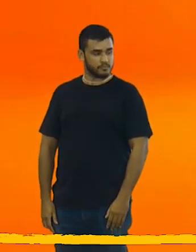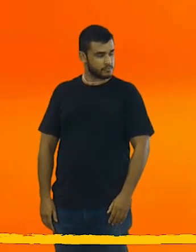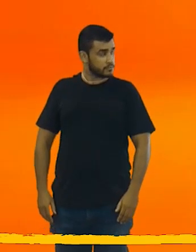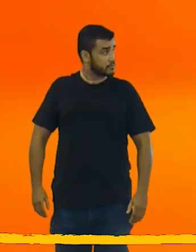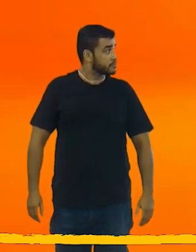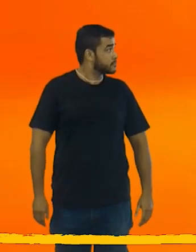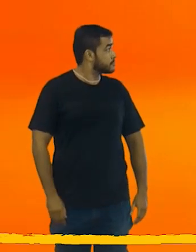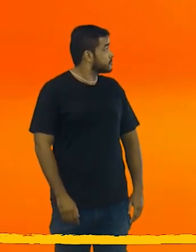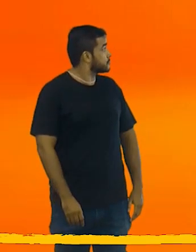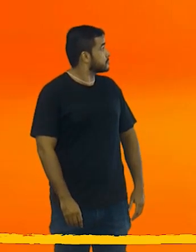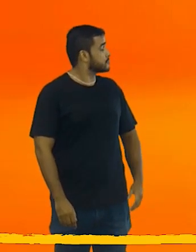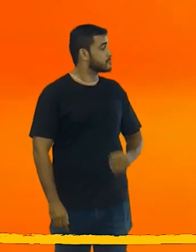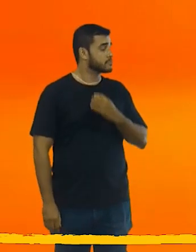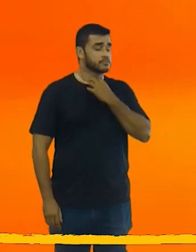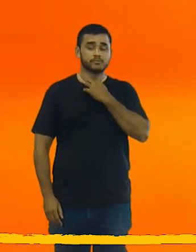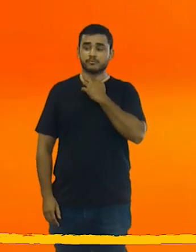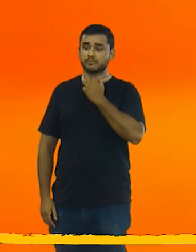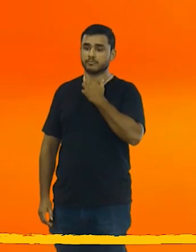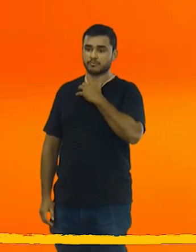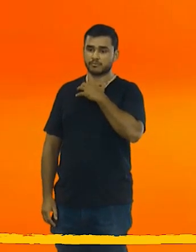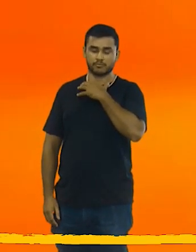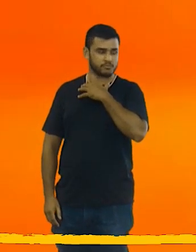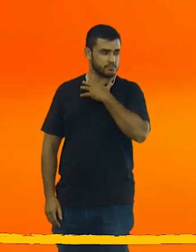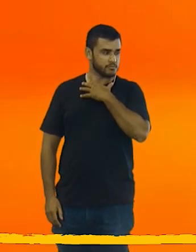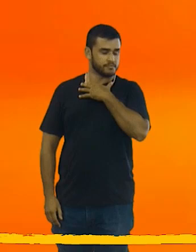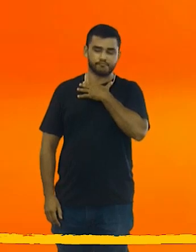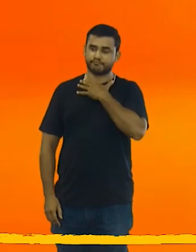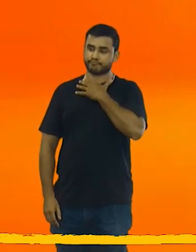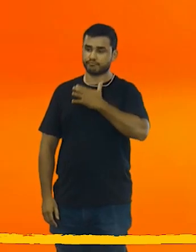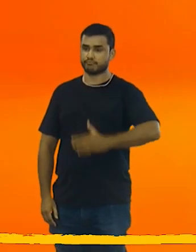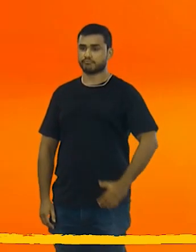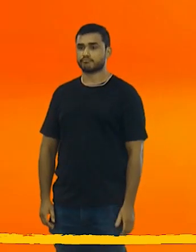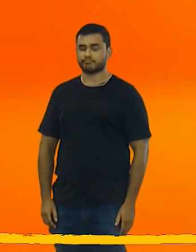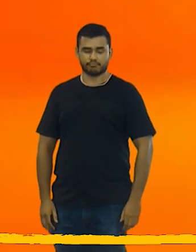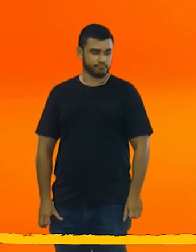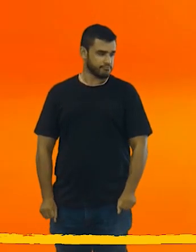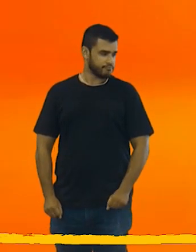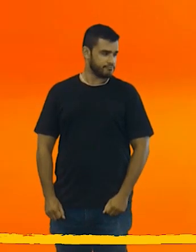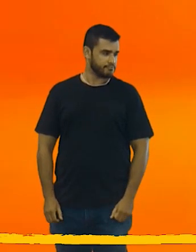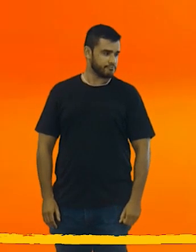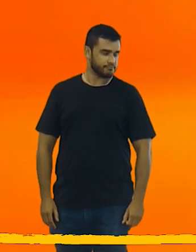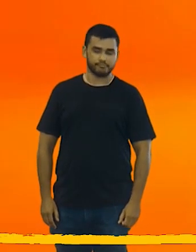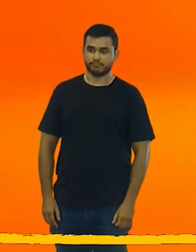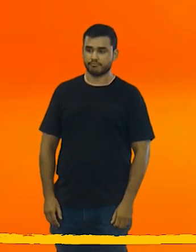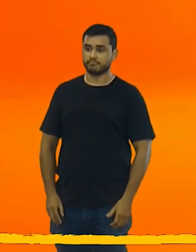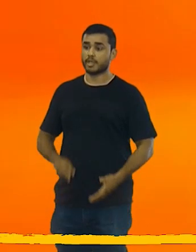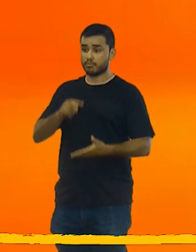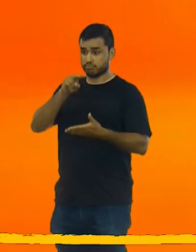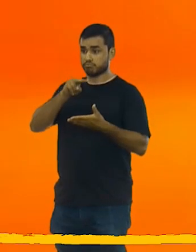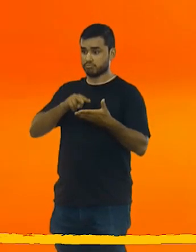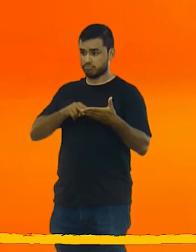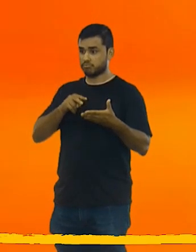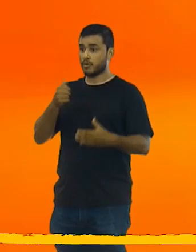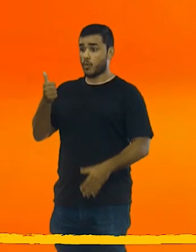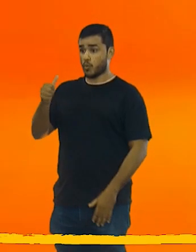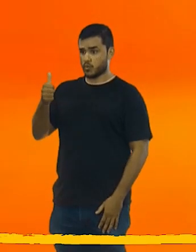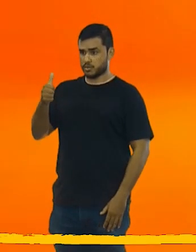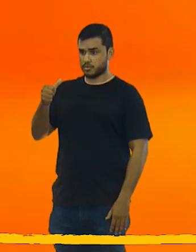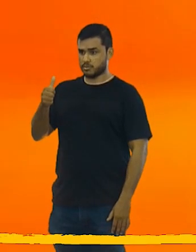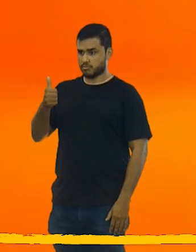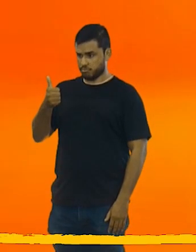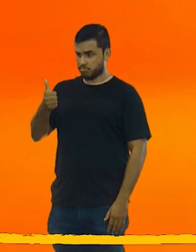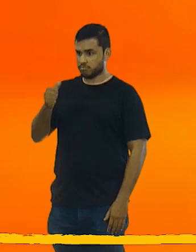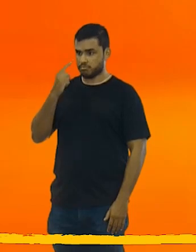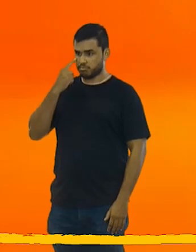só. Esses gerais sem tamanho, enfim, cada um que quer a